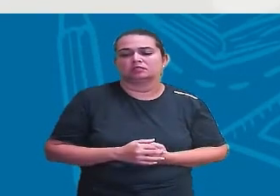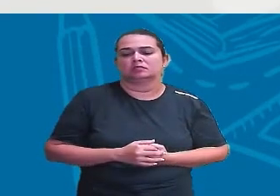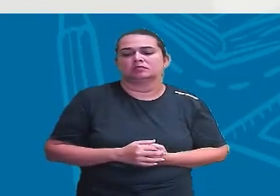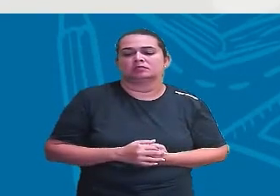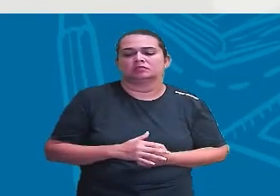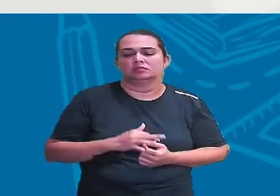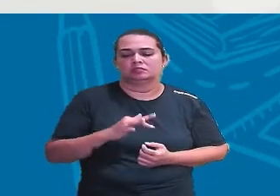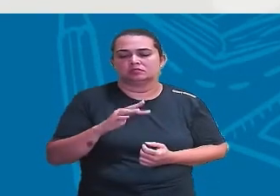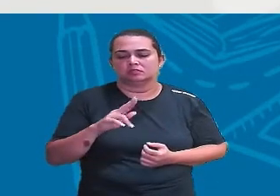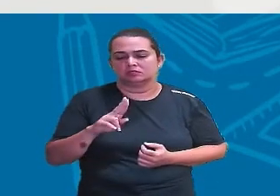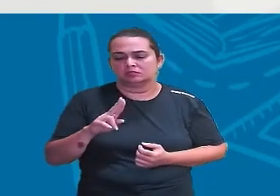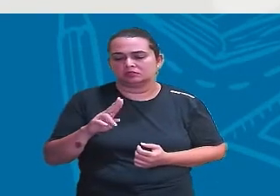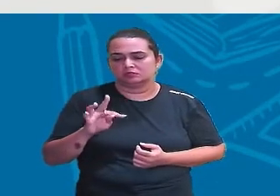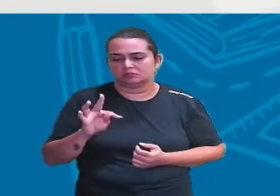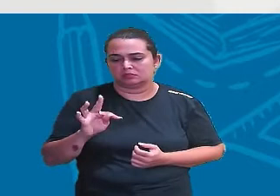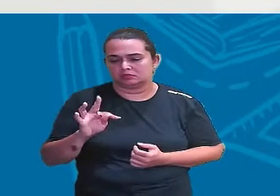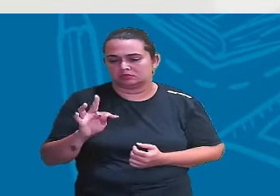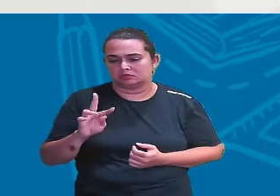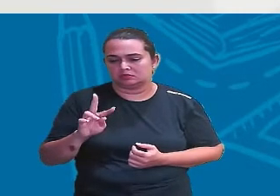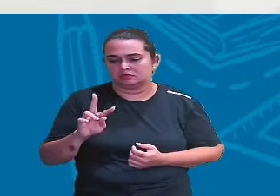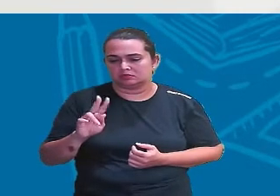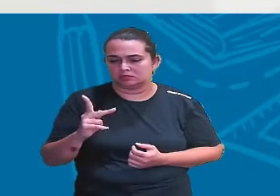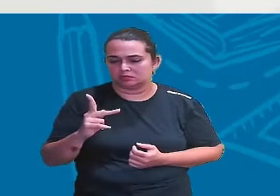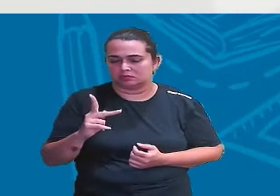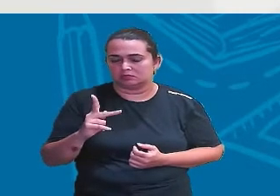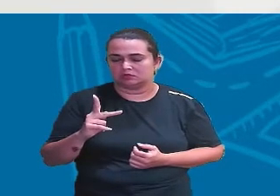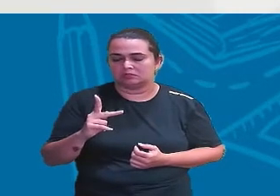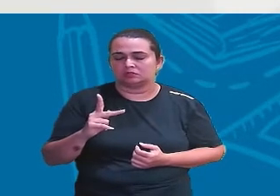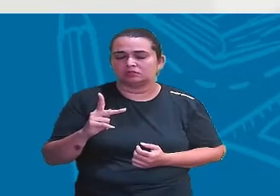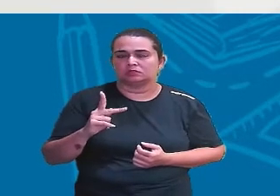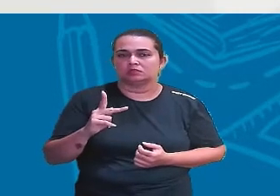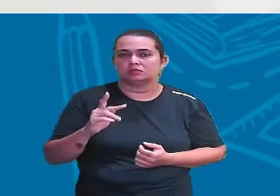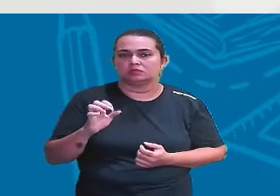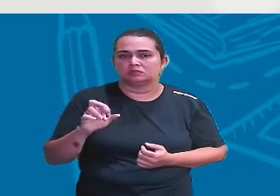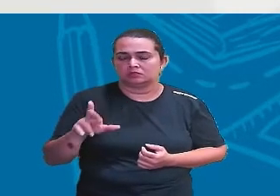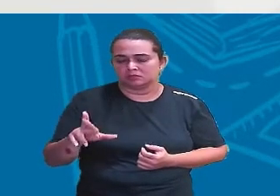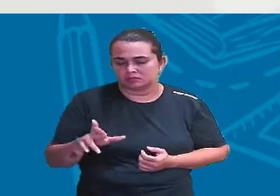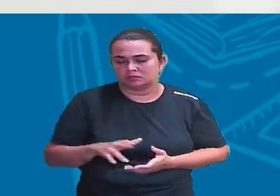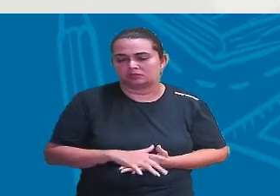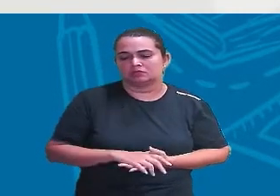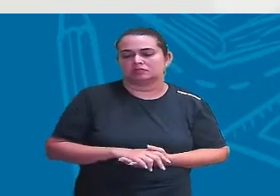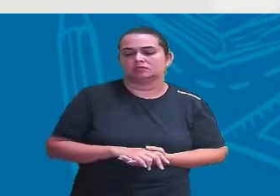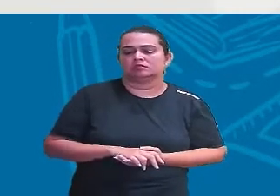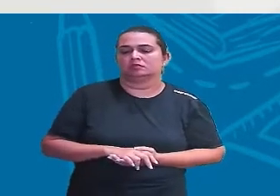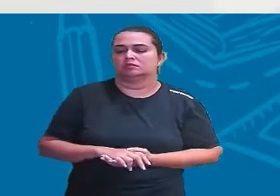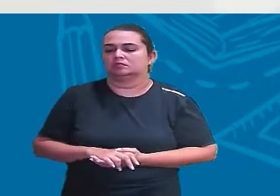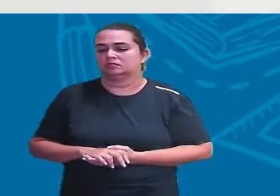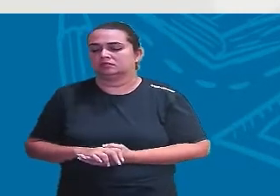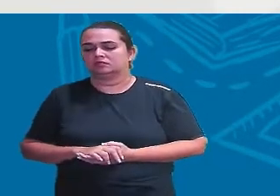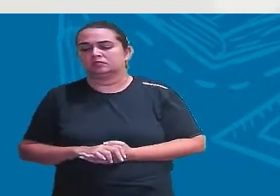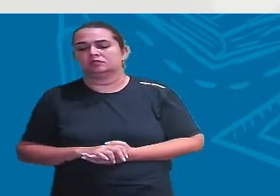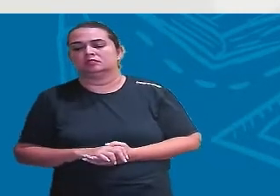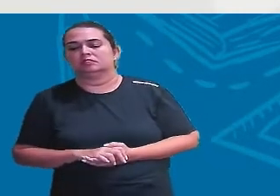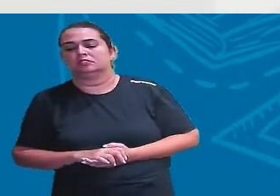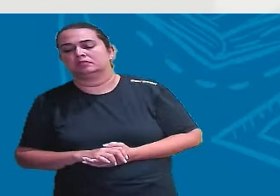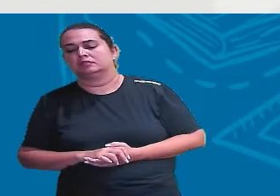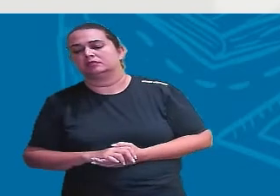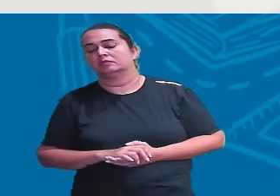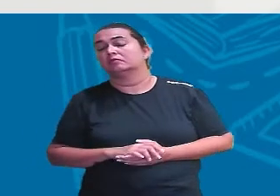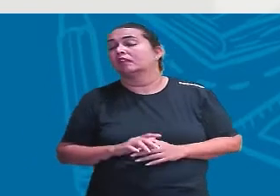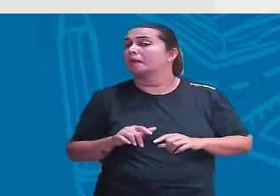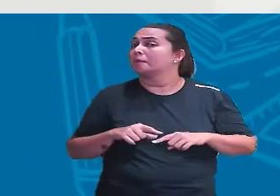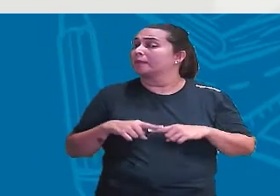do furthermore? Temos também ele como further, que quer dizer adicional, mais. Também temos